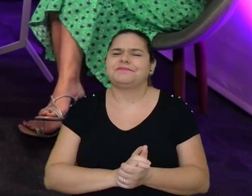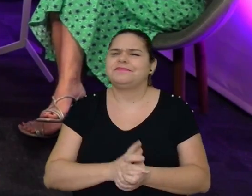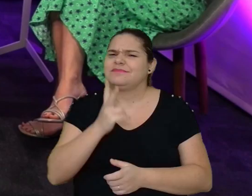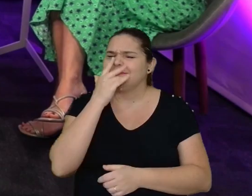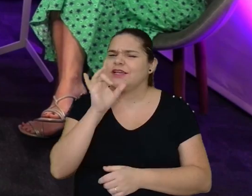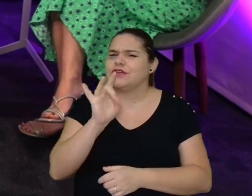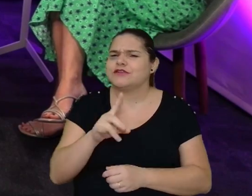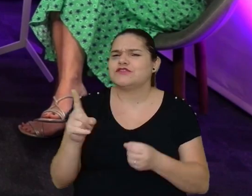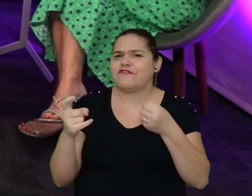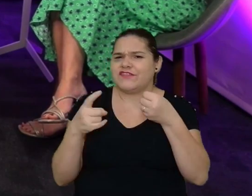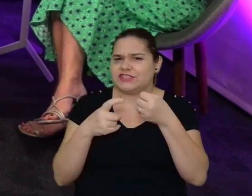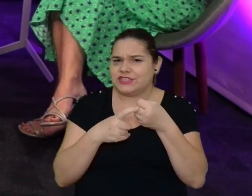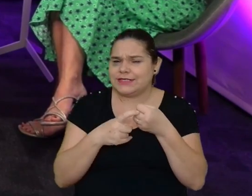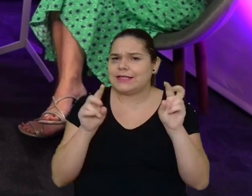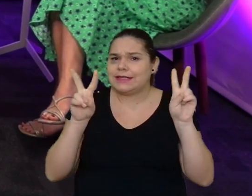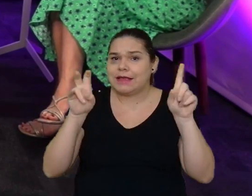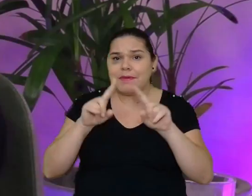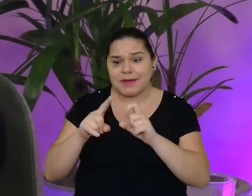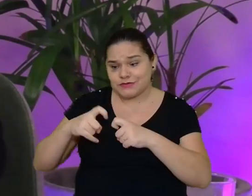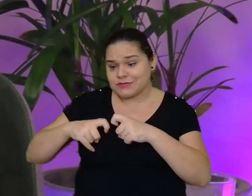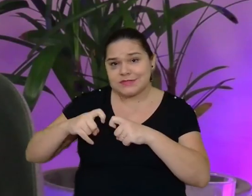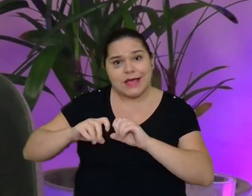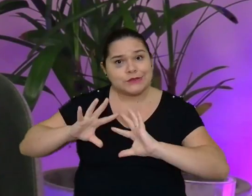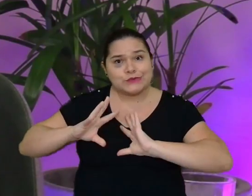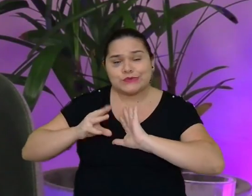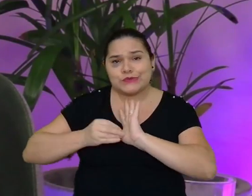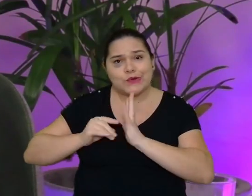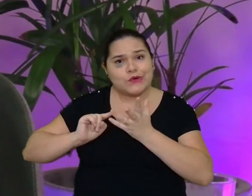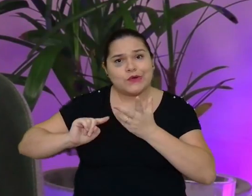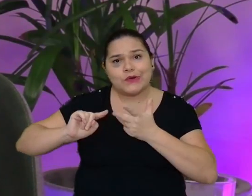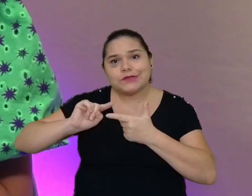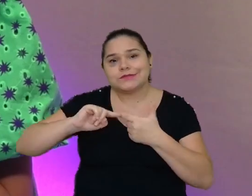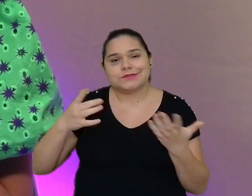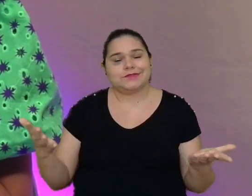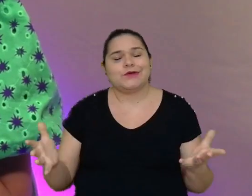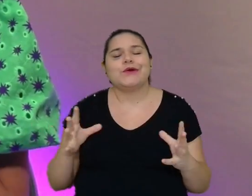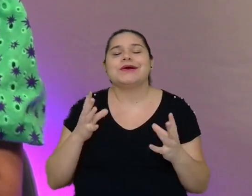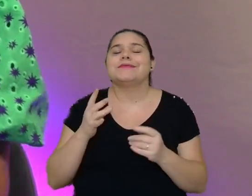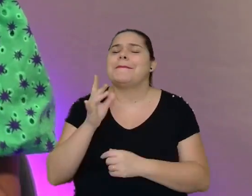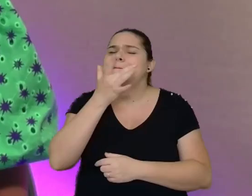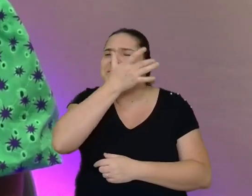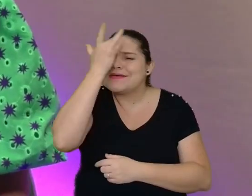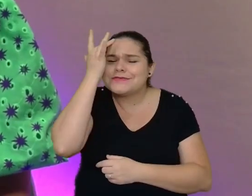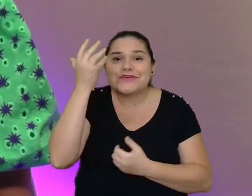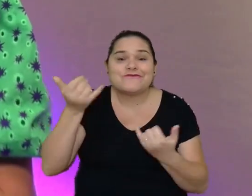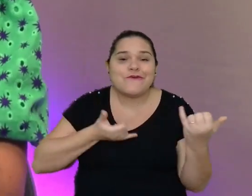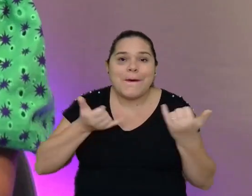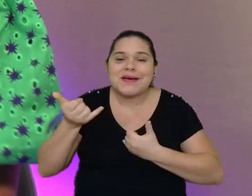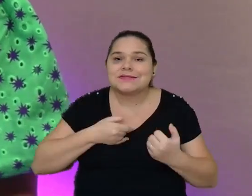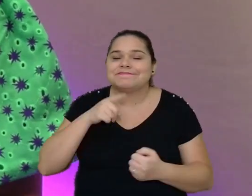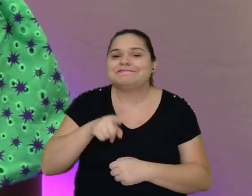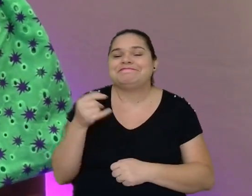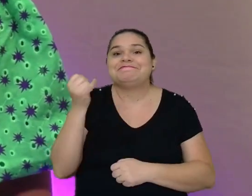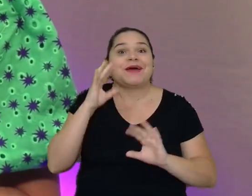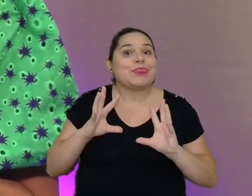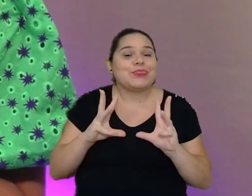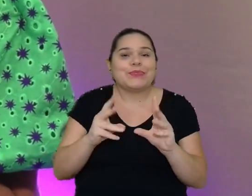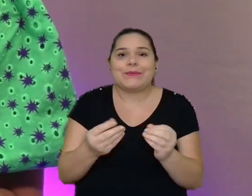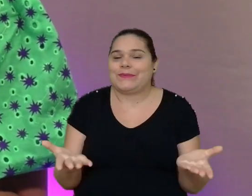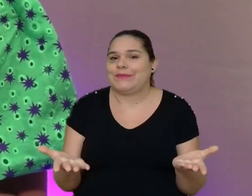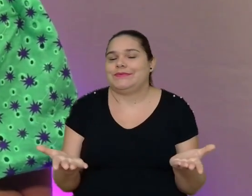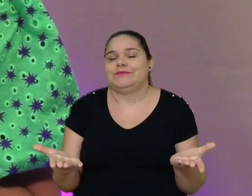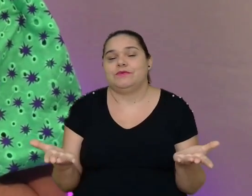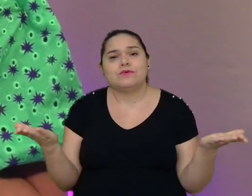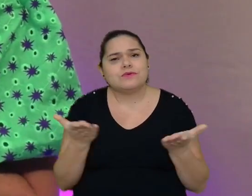sobre o sexo como um todo, né? Todo algo... mundo ganha com informação. Eu vejo que nesses novos papéis onde a gente faz esse mundo contemporâneo,